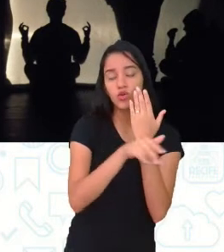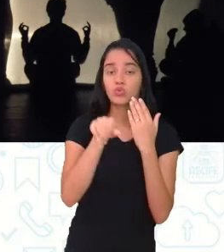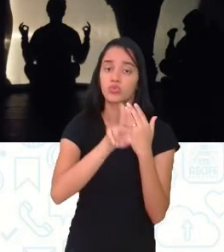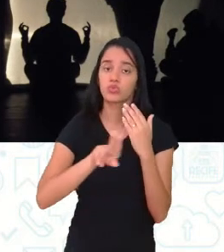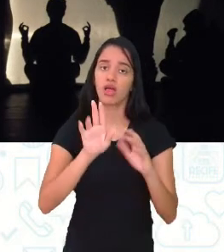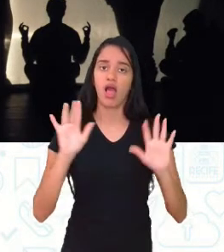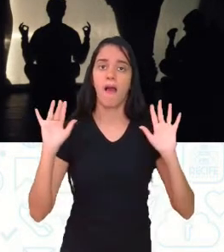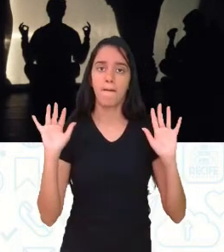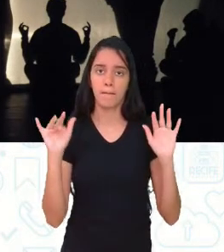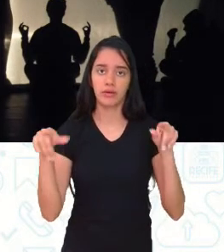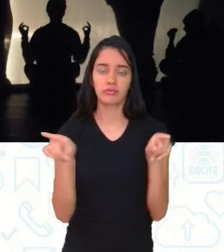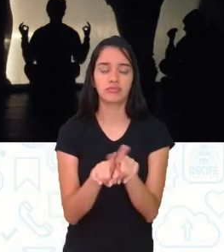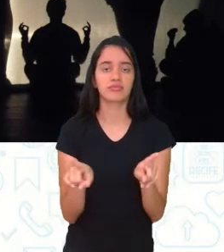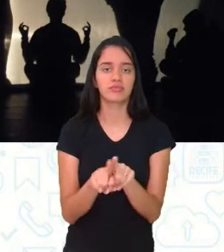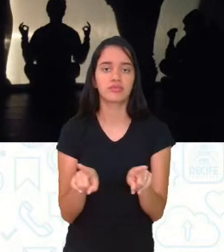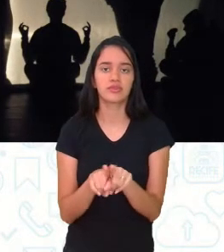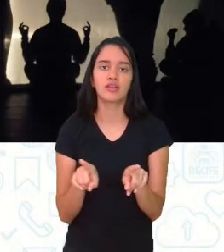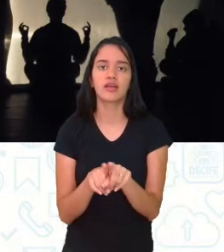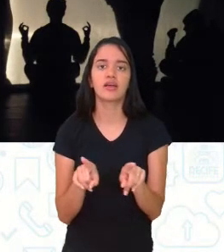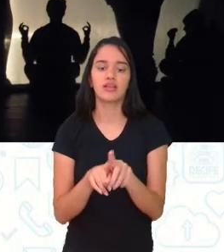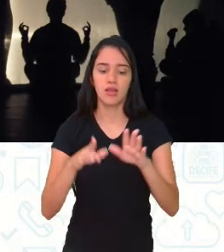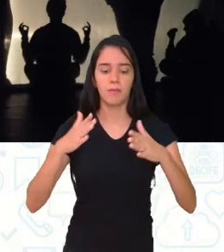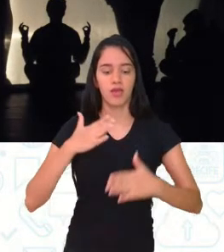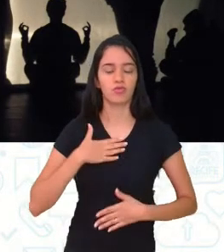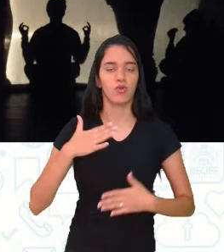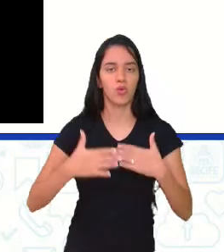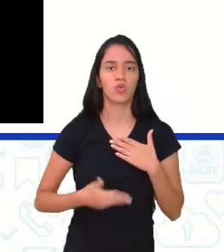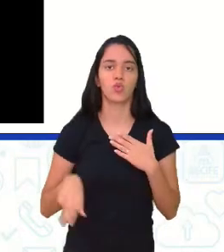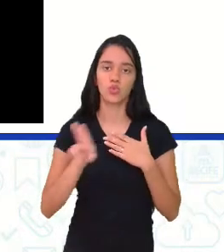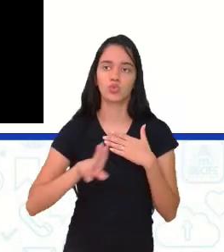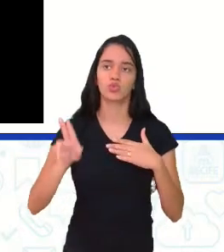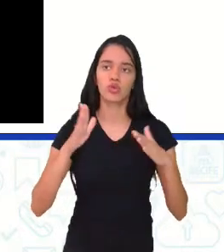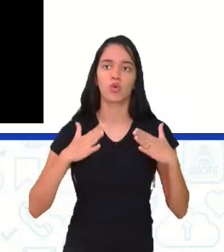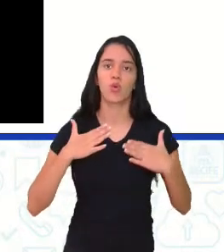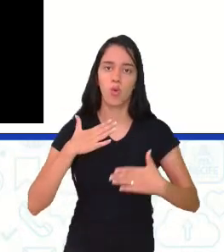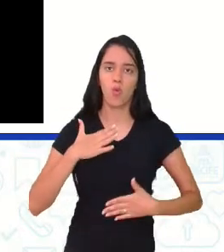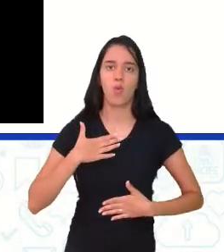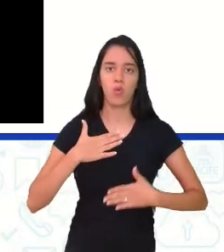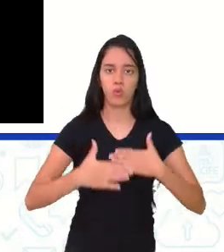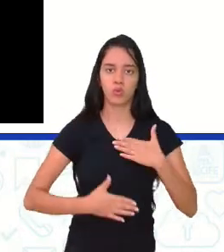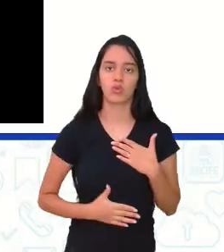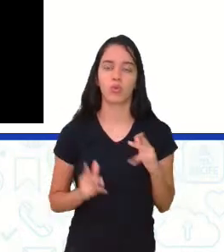as mãos e teatro de sombra corpórea, utilizando o corpo humano.